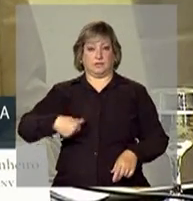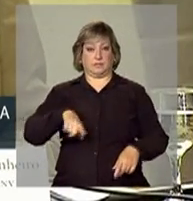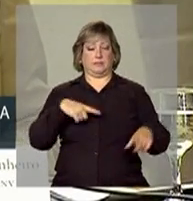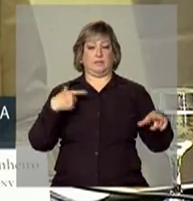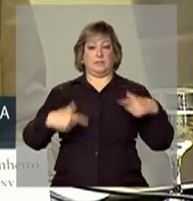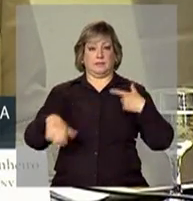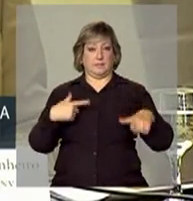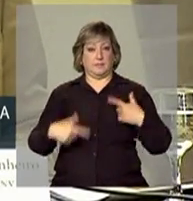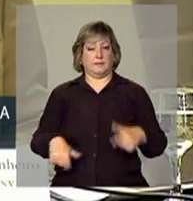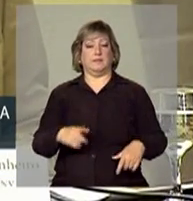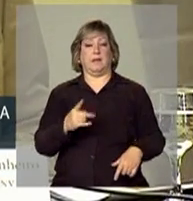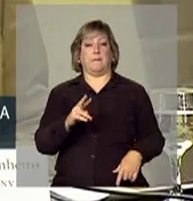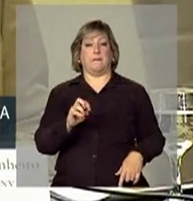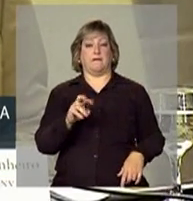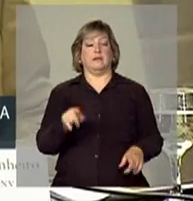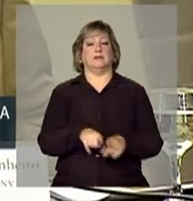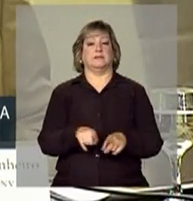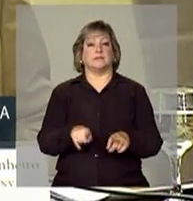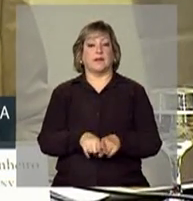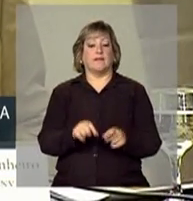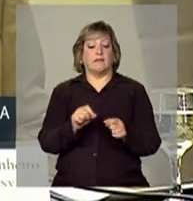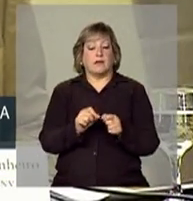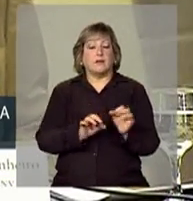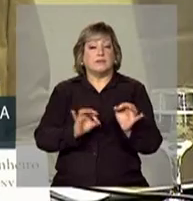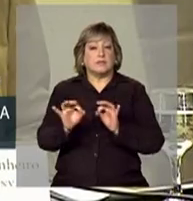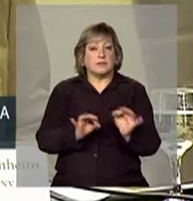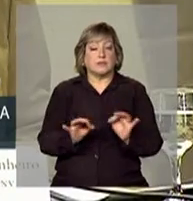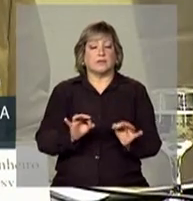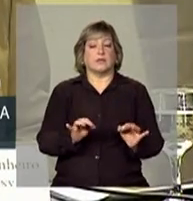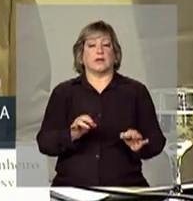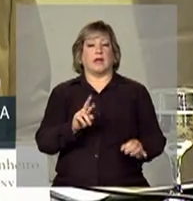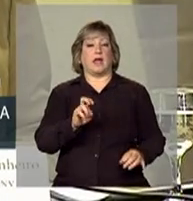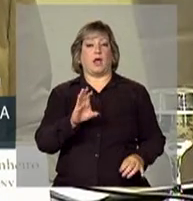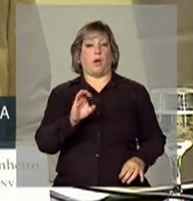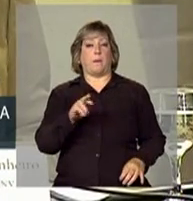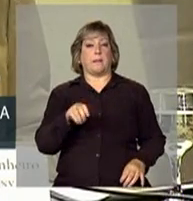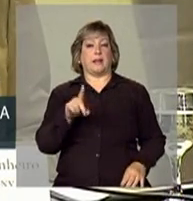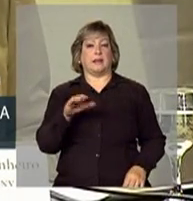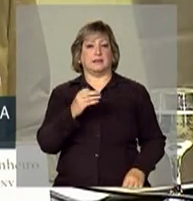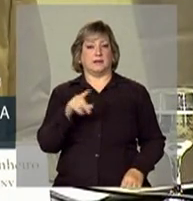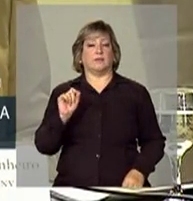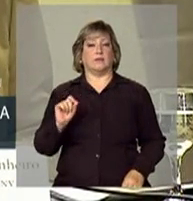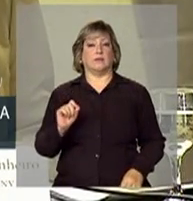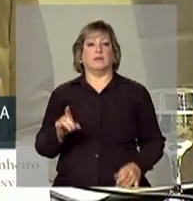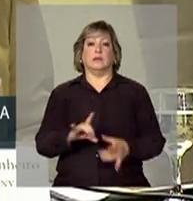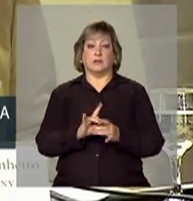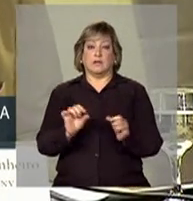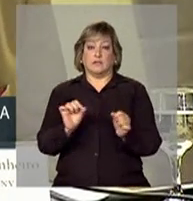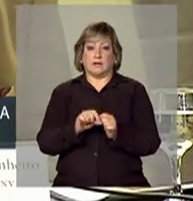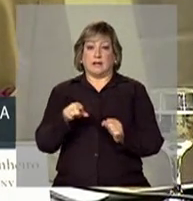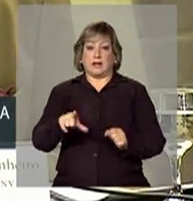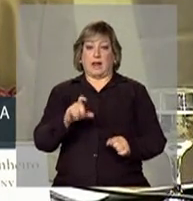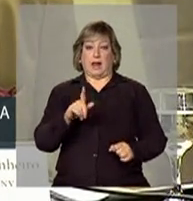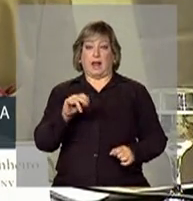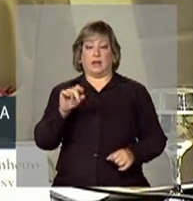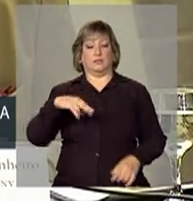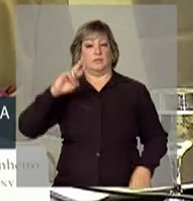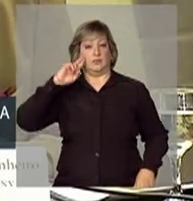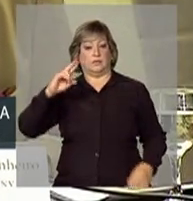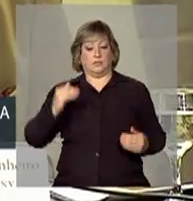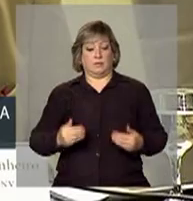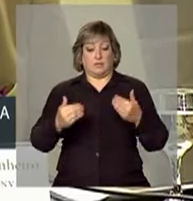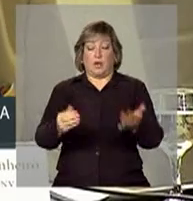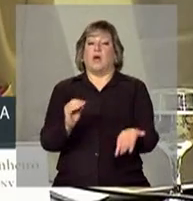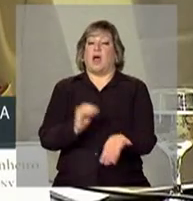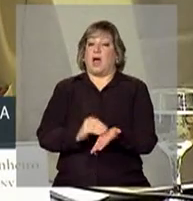nós esquecemos isso várias vezes, a elaboração de recomendações que permitirão lidar com o legado autoritário. A continuidade autoritária continua